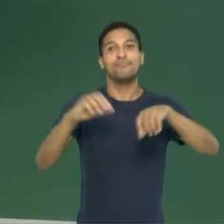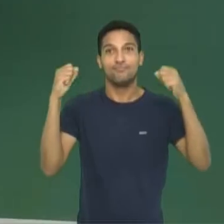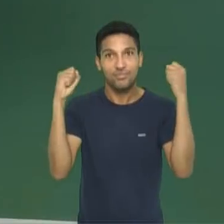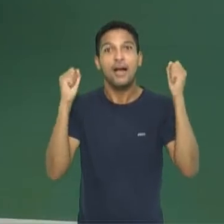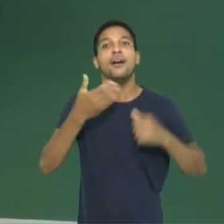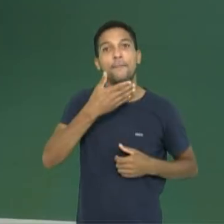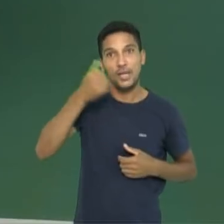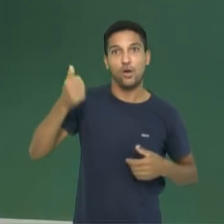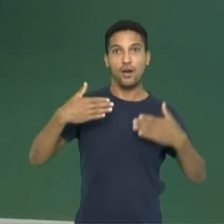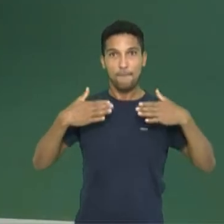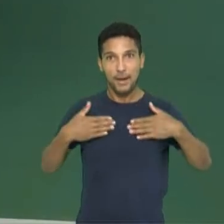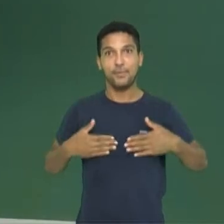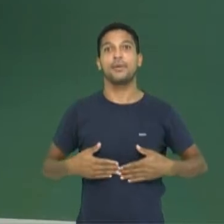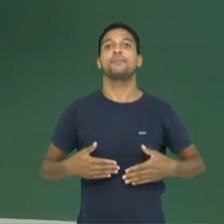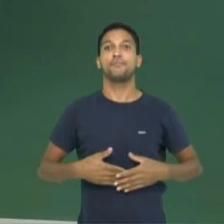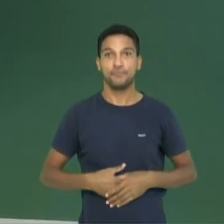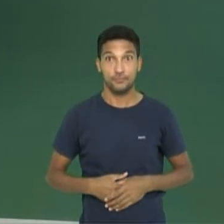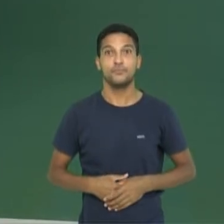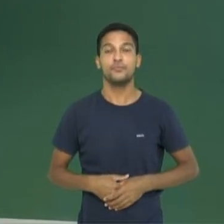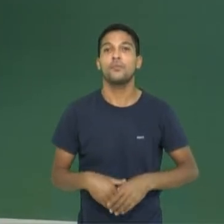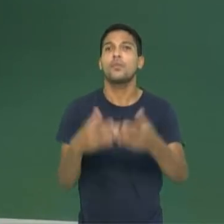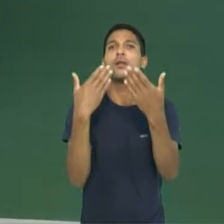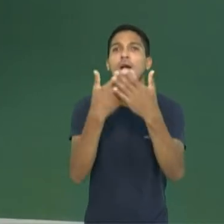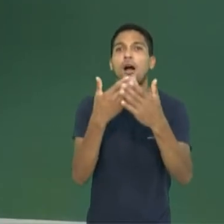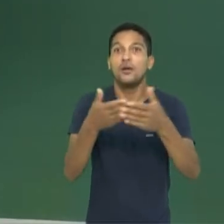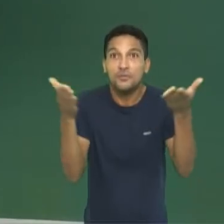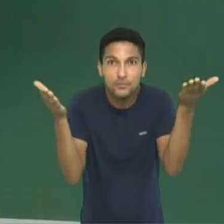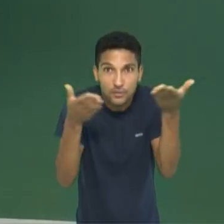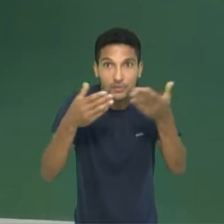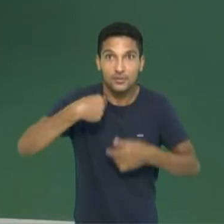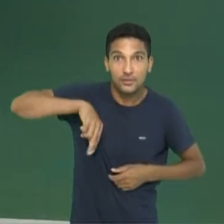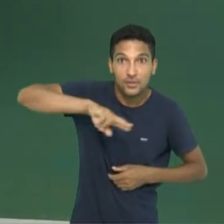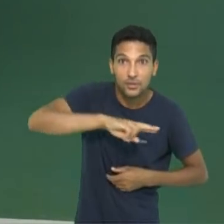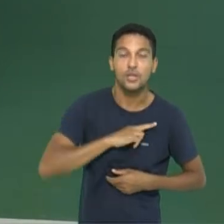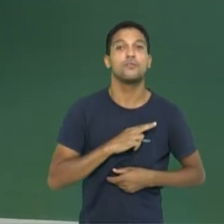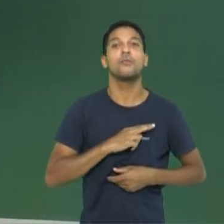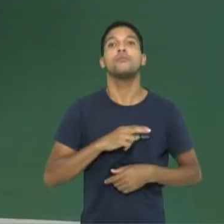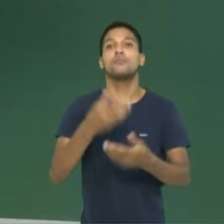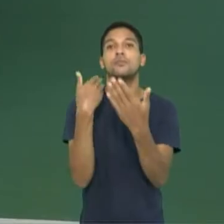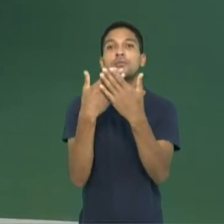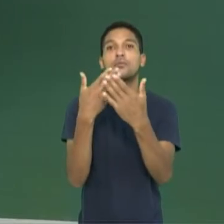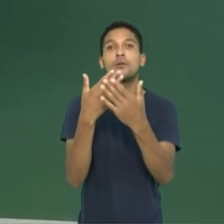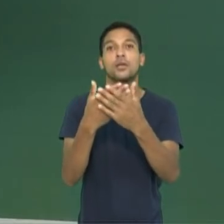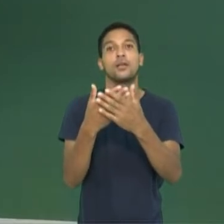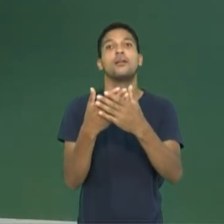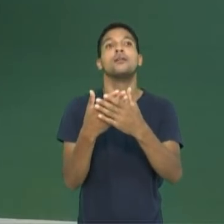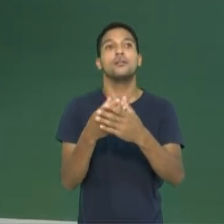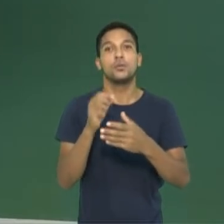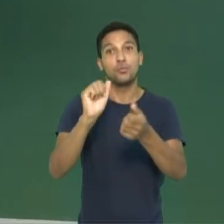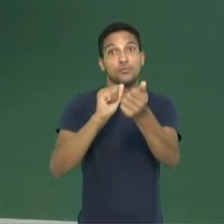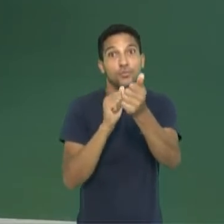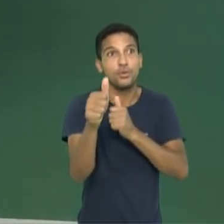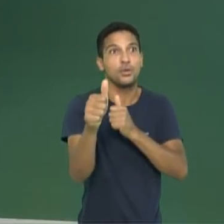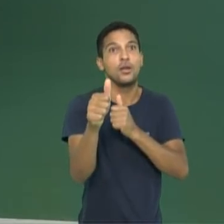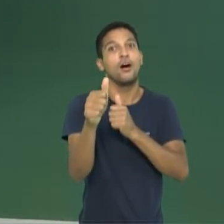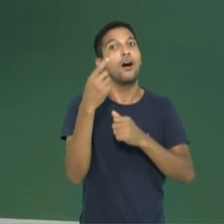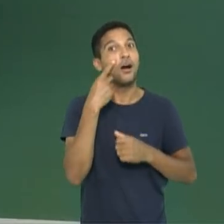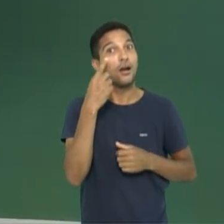aula de hoje, a gente vai tratar de um esporte, começar a tratar um assunto novo, né, dentro da